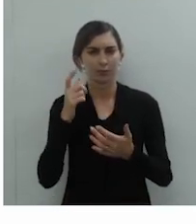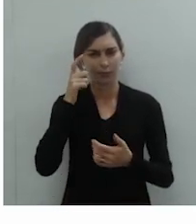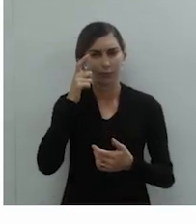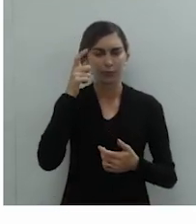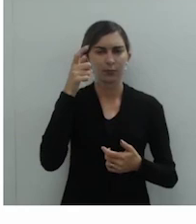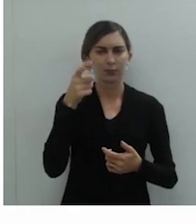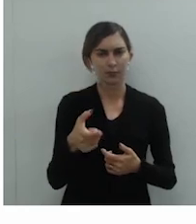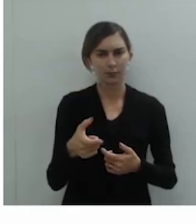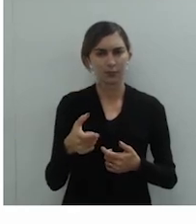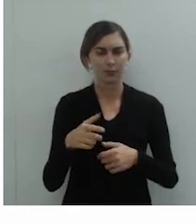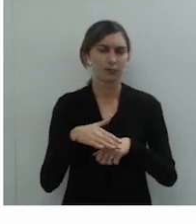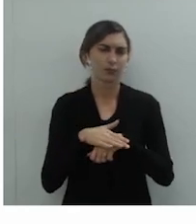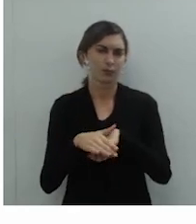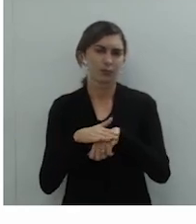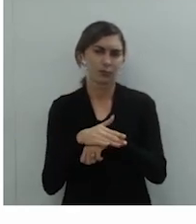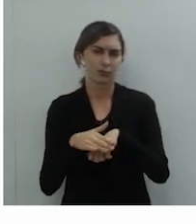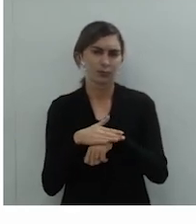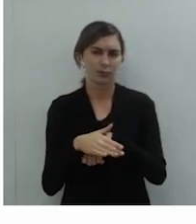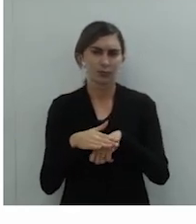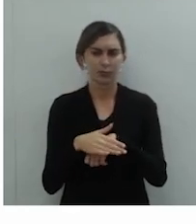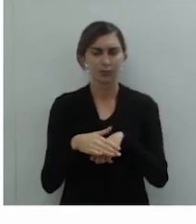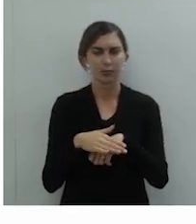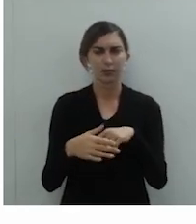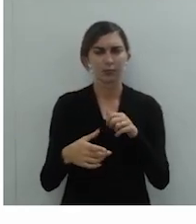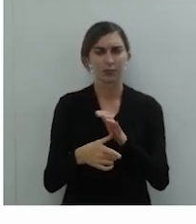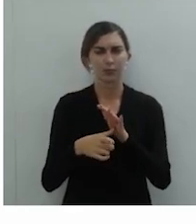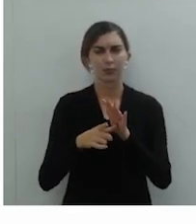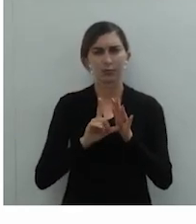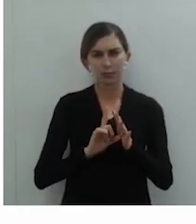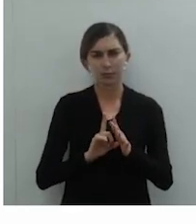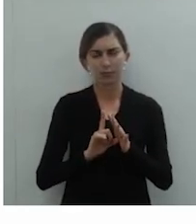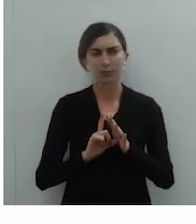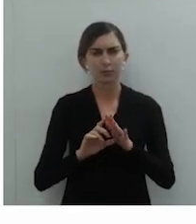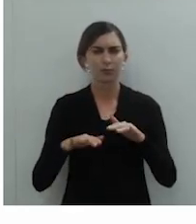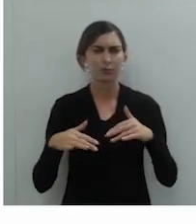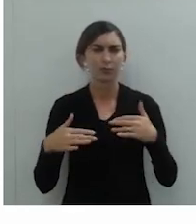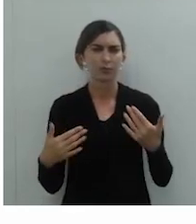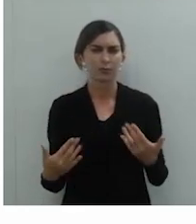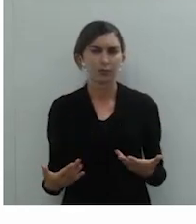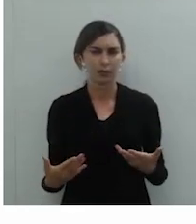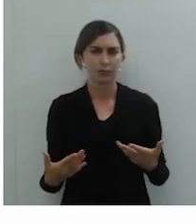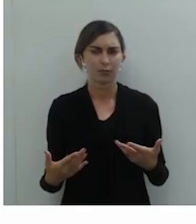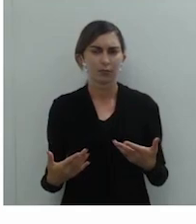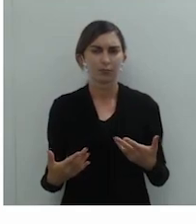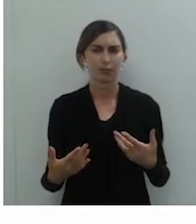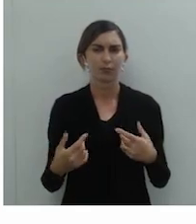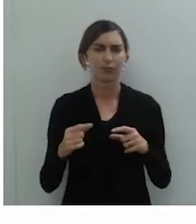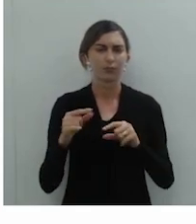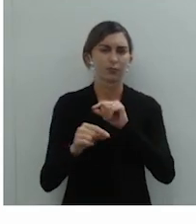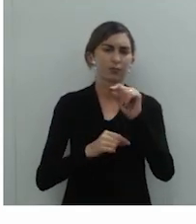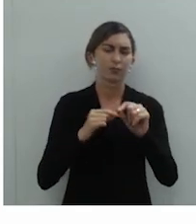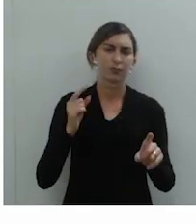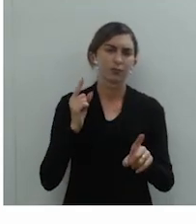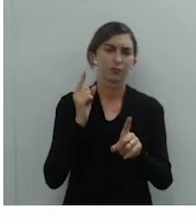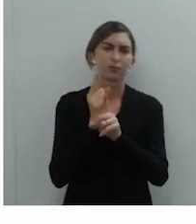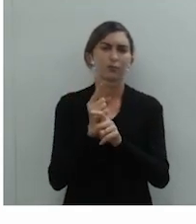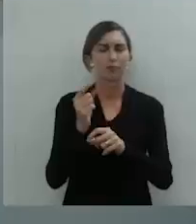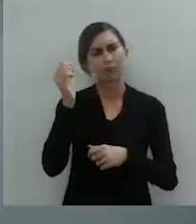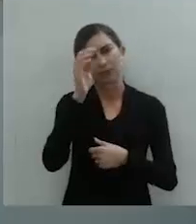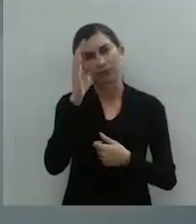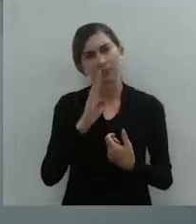que precisamos conversar antes. E afinal de contas, quem descobriu o